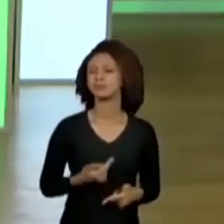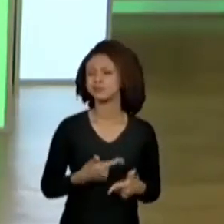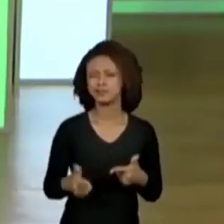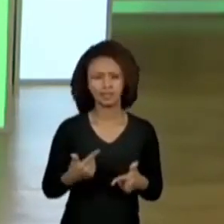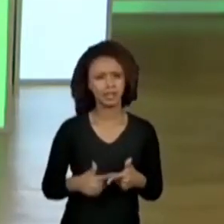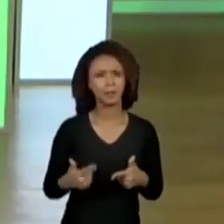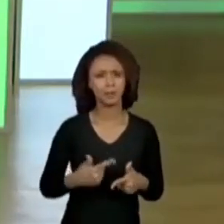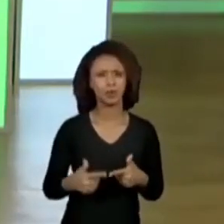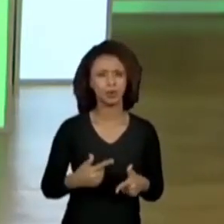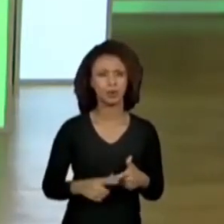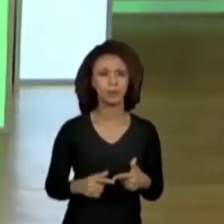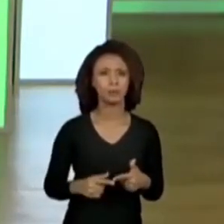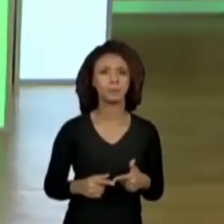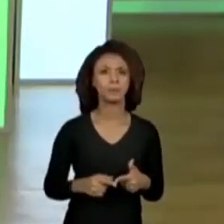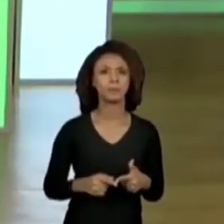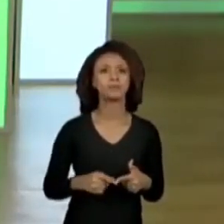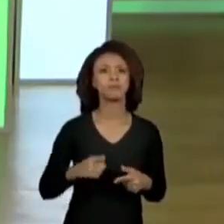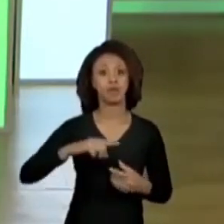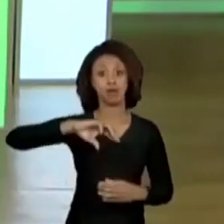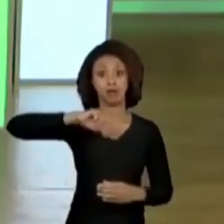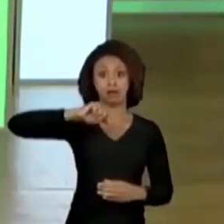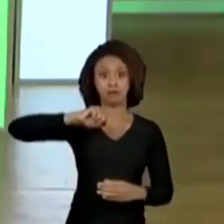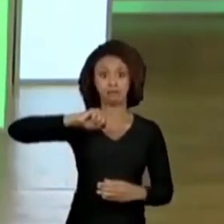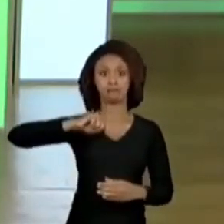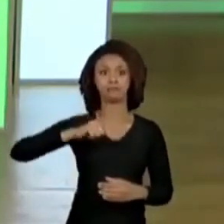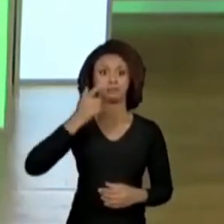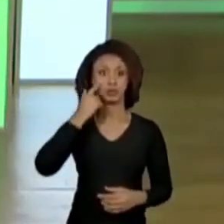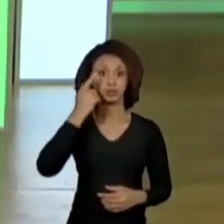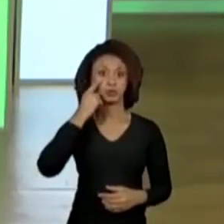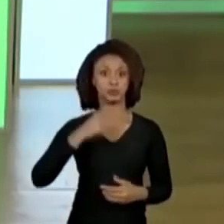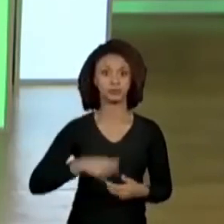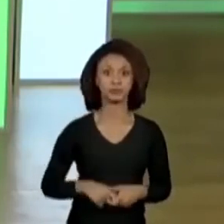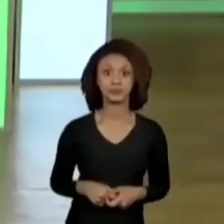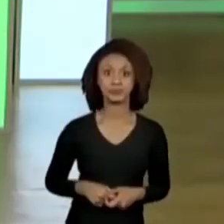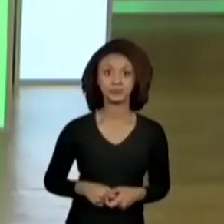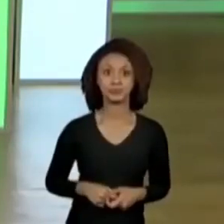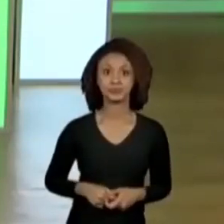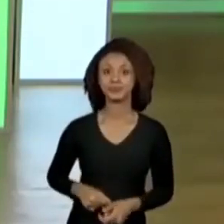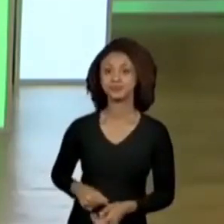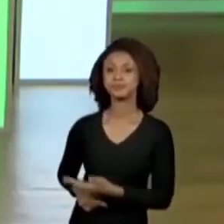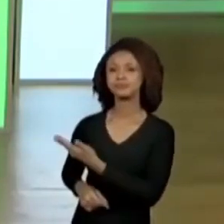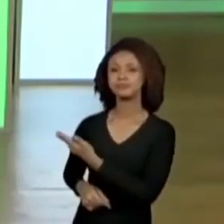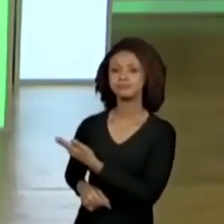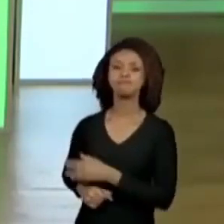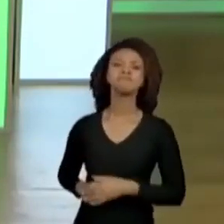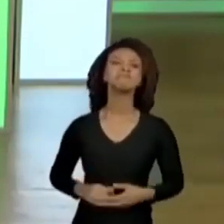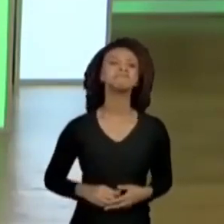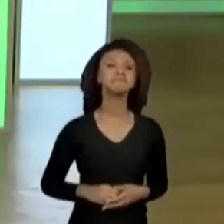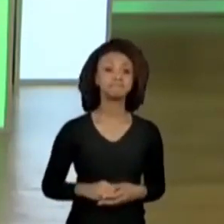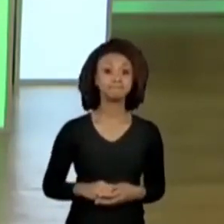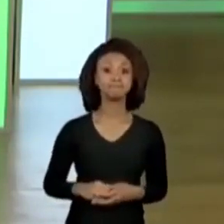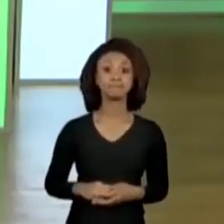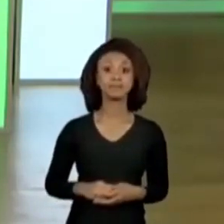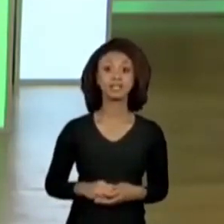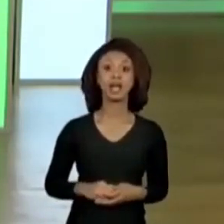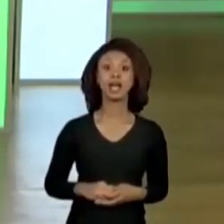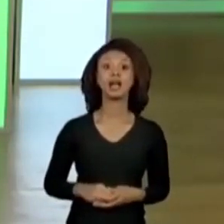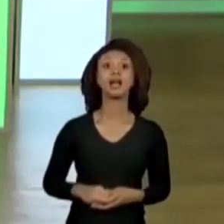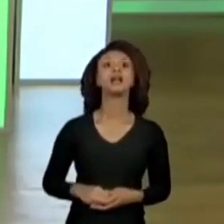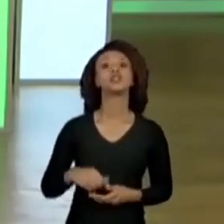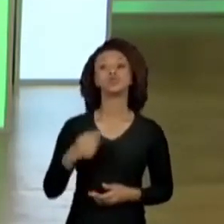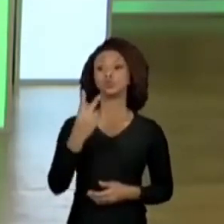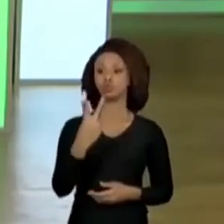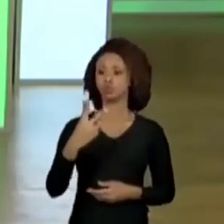garrafa primeiro? Tá bom. Vamos lá. Olha aí, criançada. Nós temos aqui